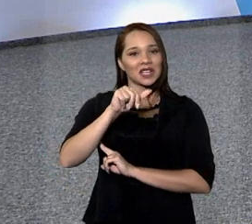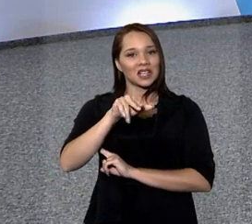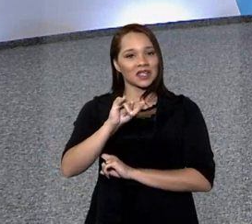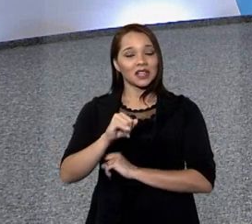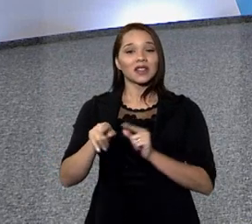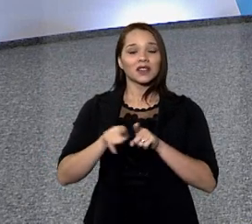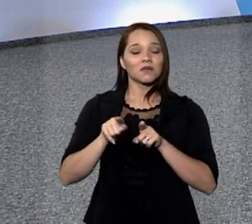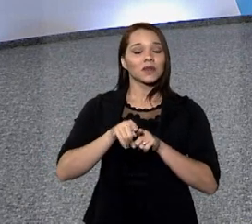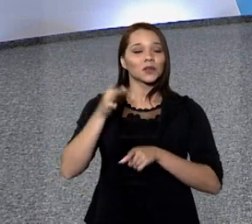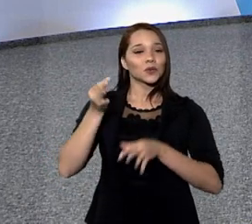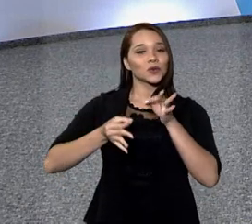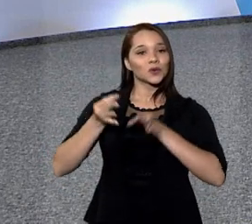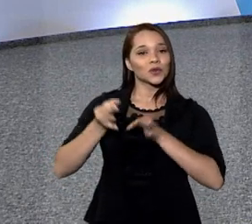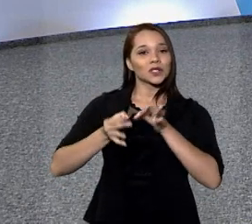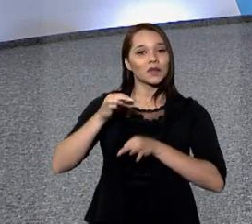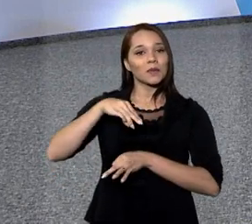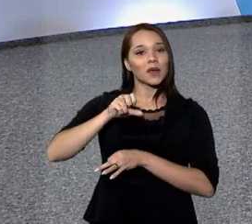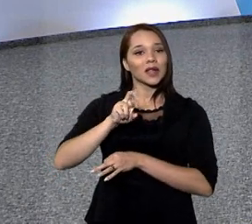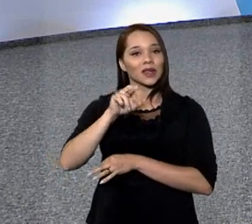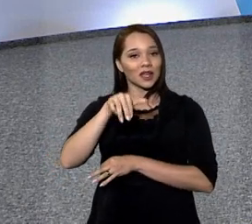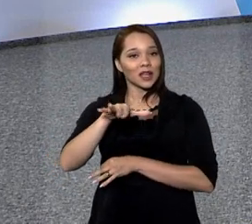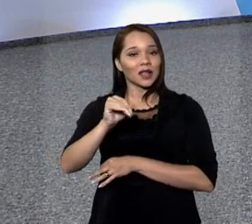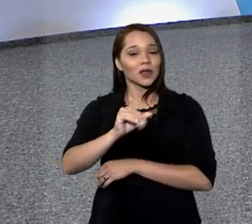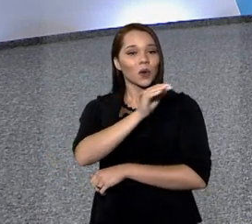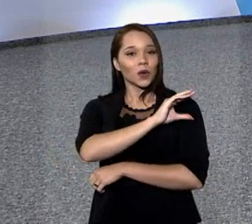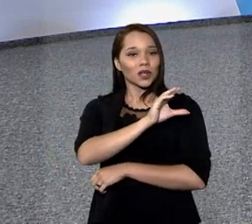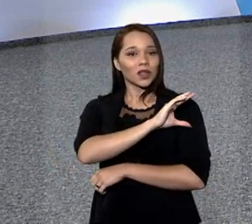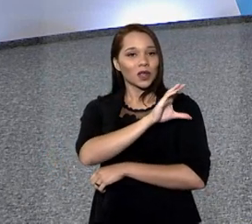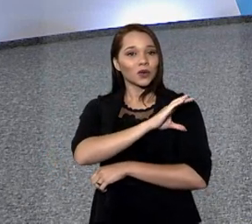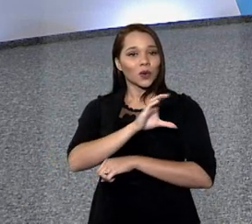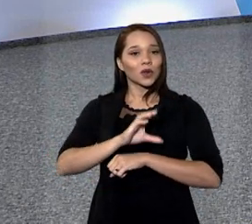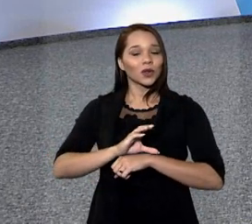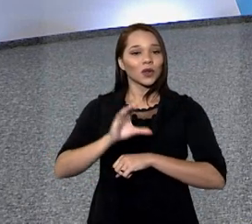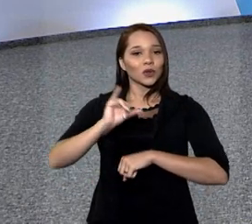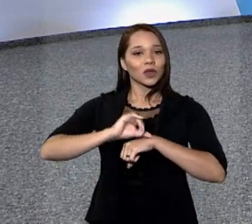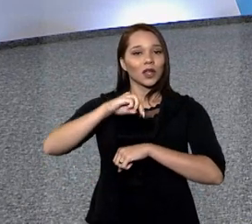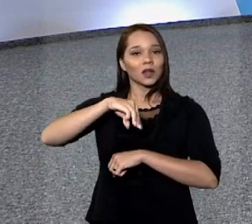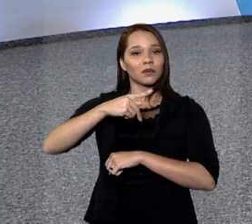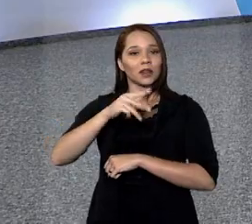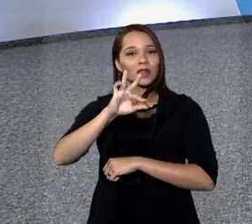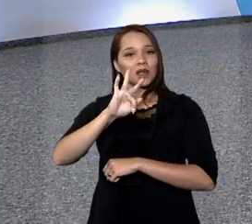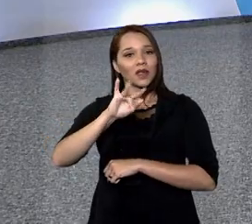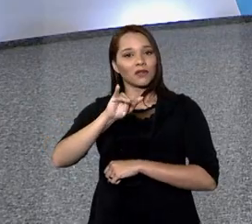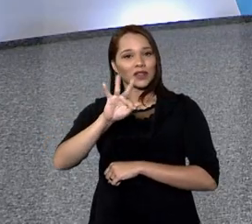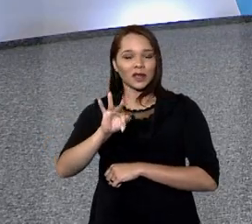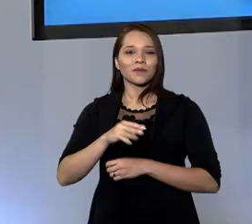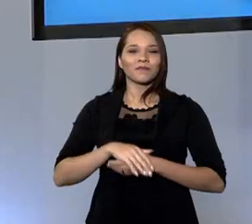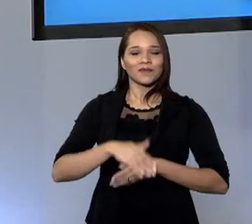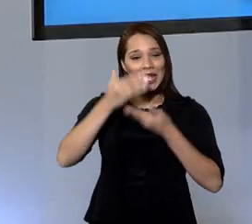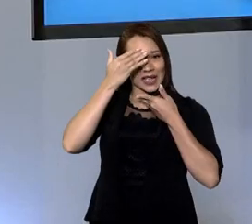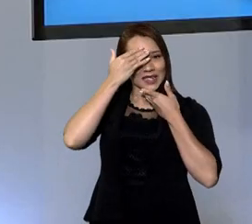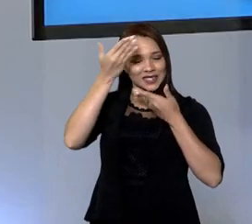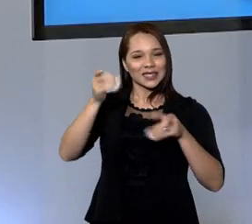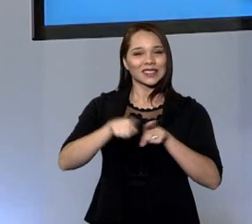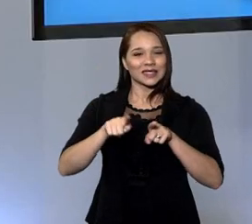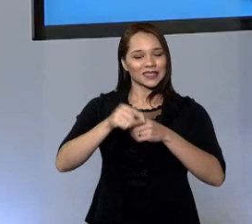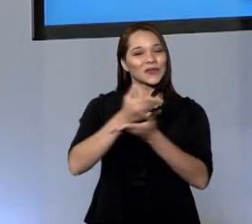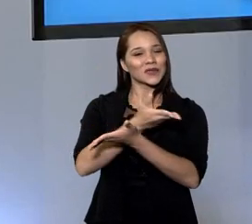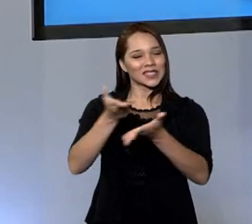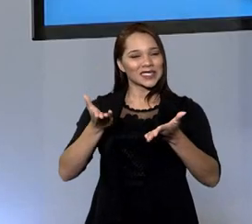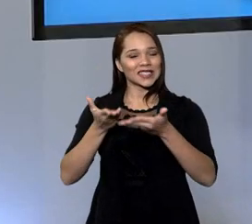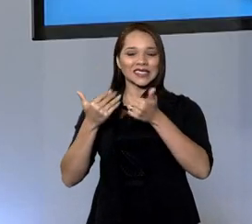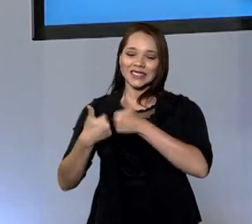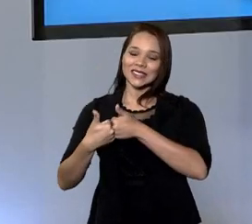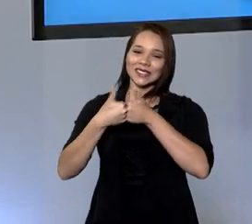de brasília aliás a nota ea promotora de justiça mariana távora coordenadora o gênero do mpdft eu quero